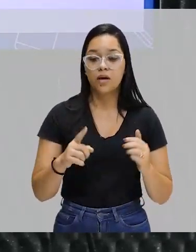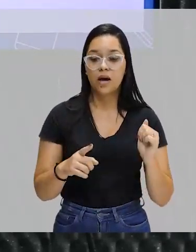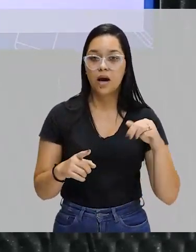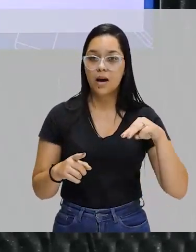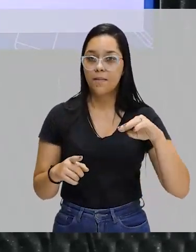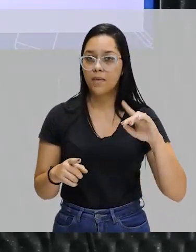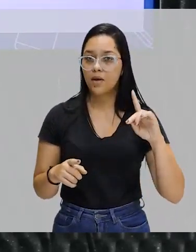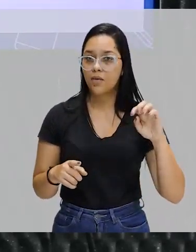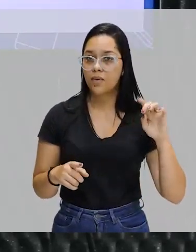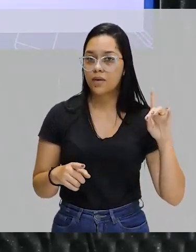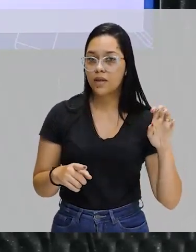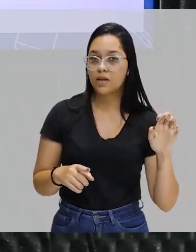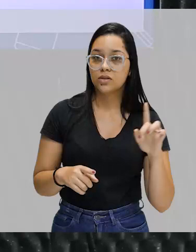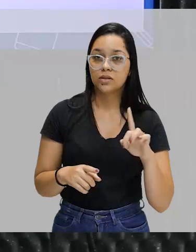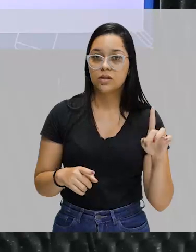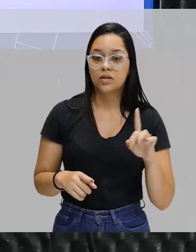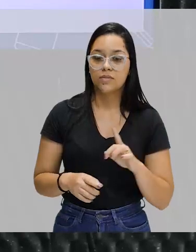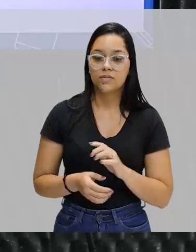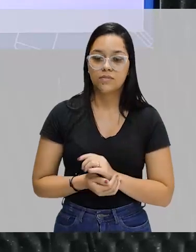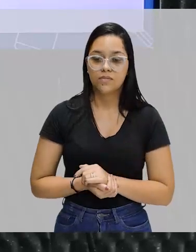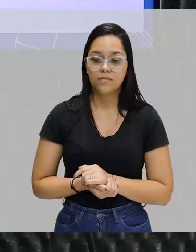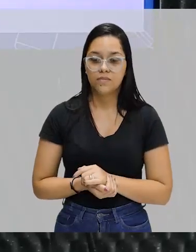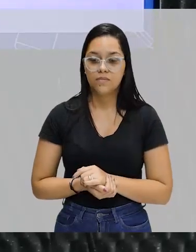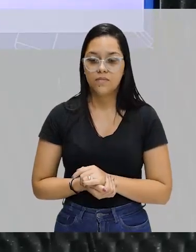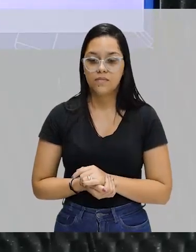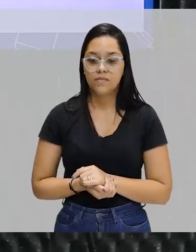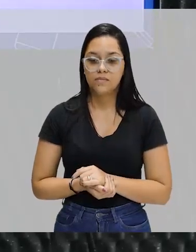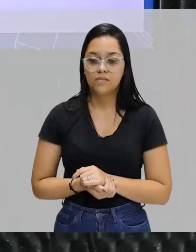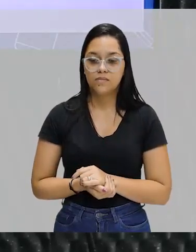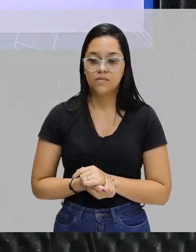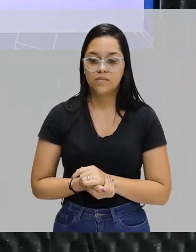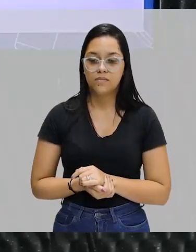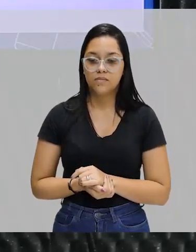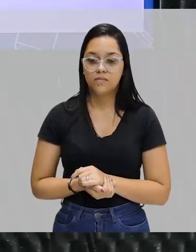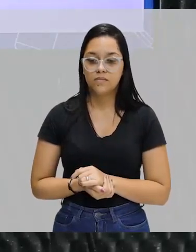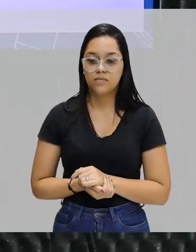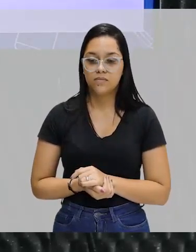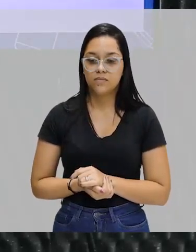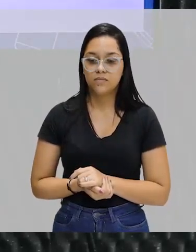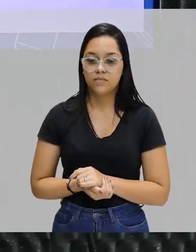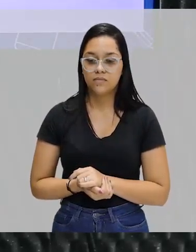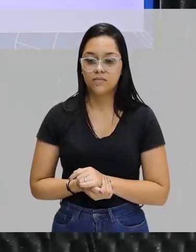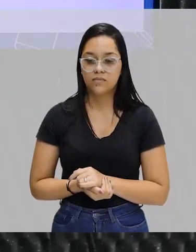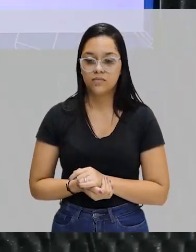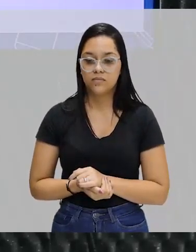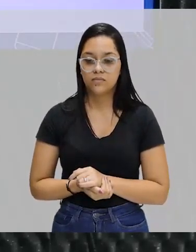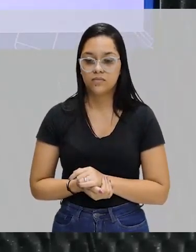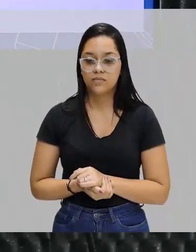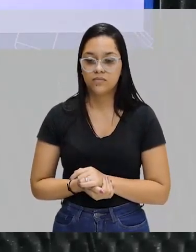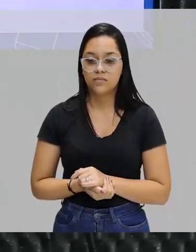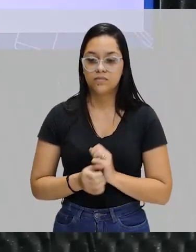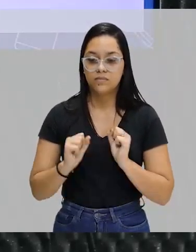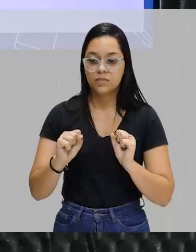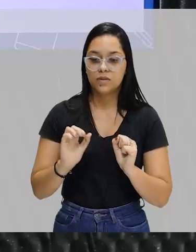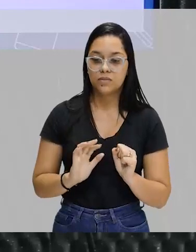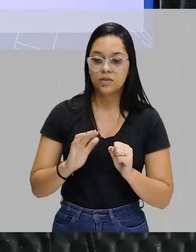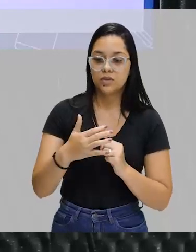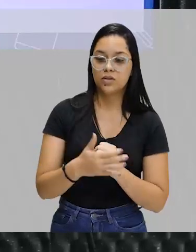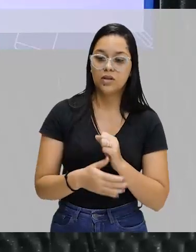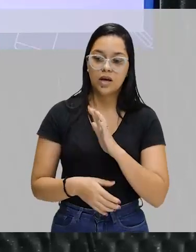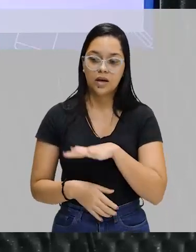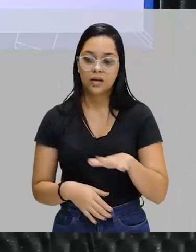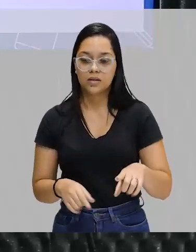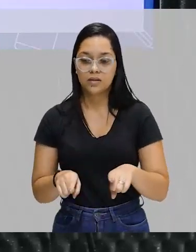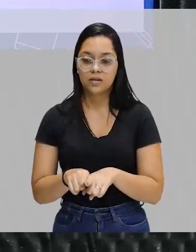ambiguidade. A tarja nos olhos pode remeter à recomendação de se proteger a crianças